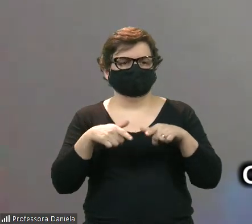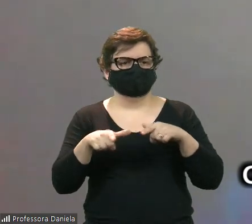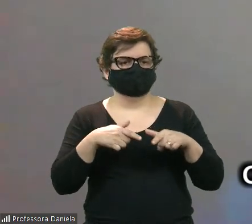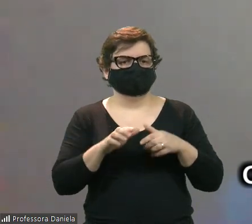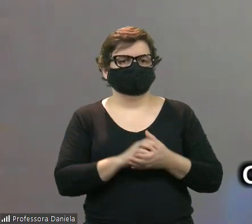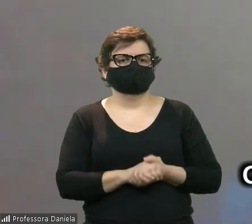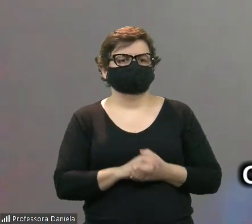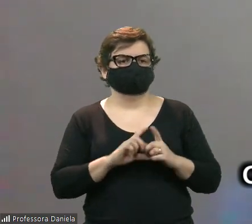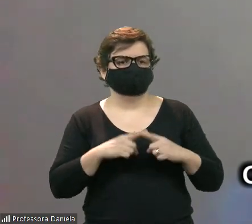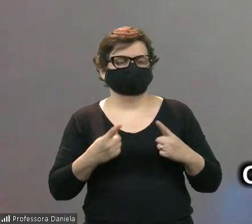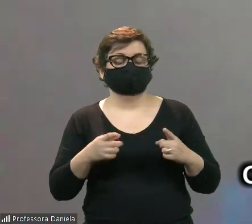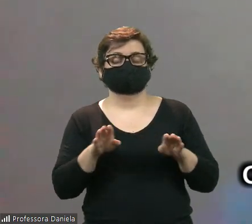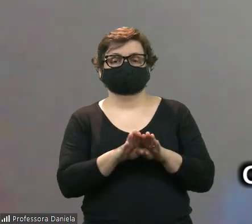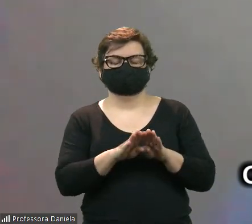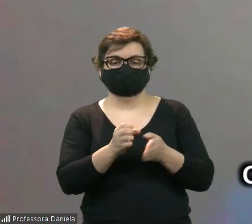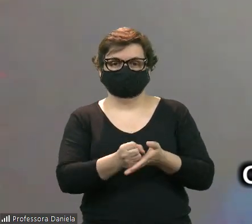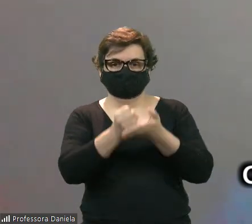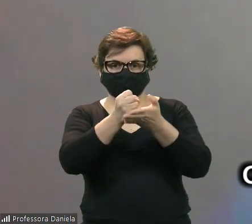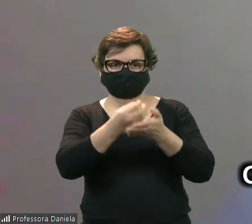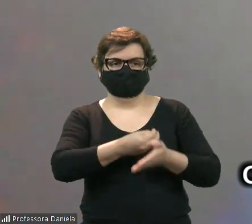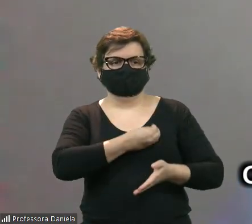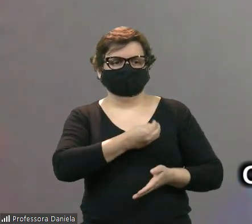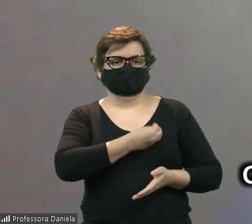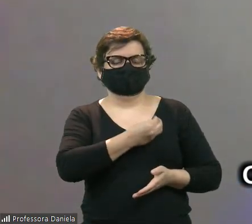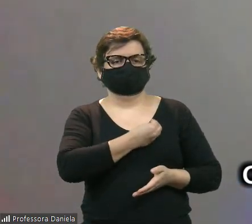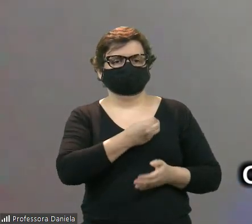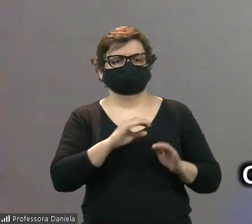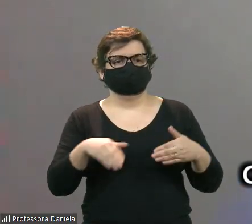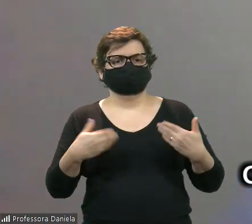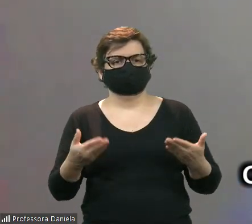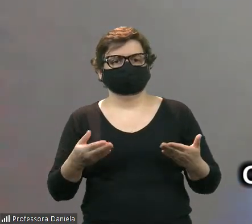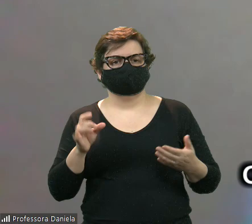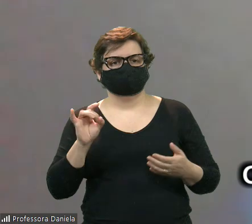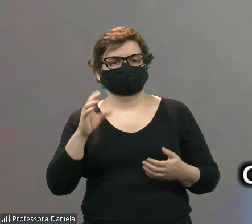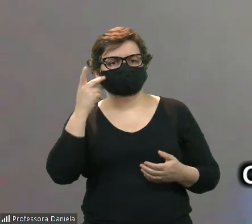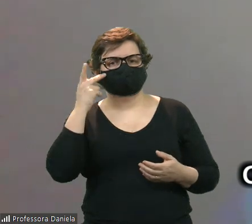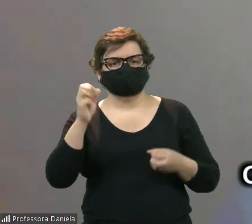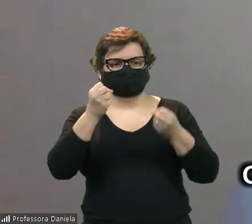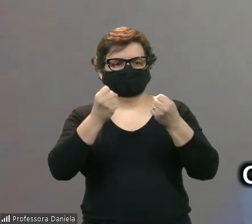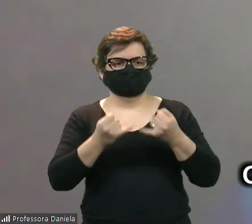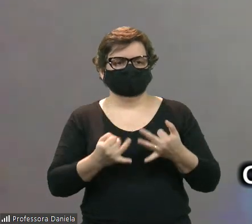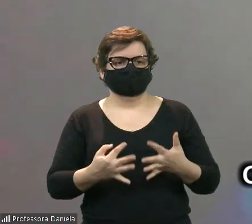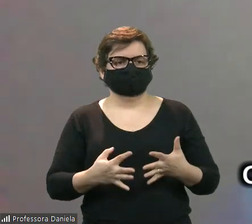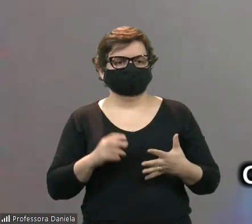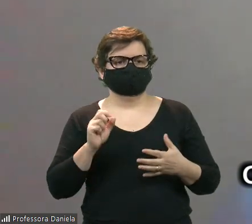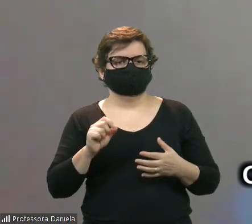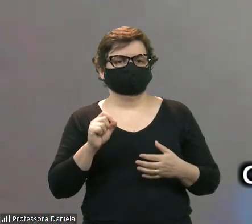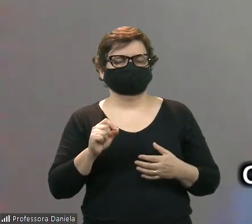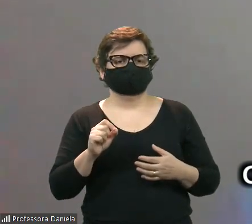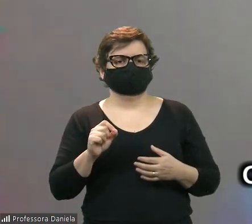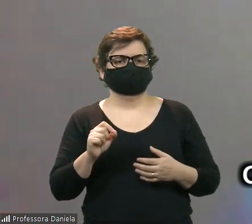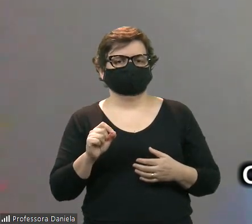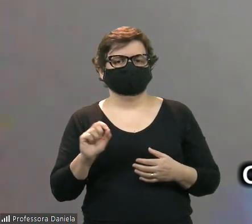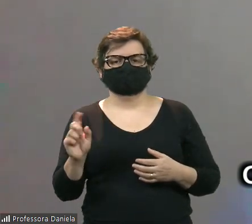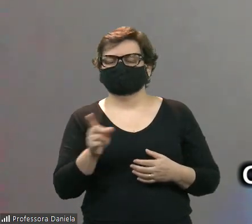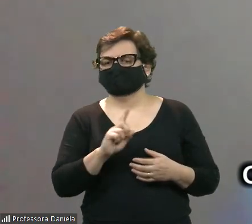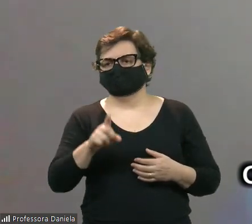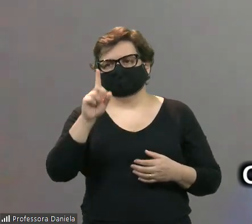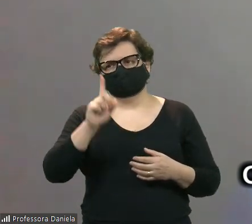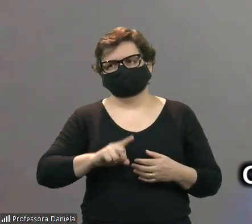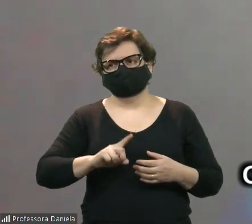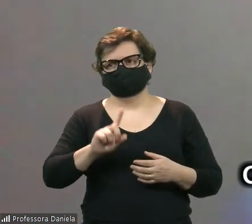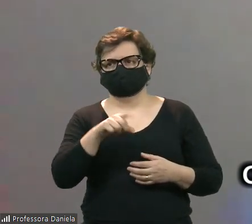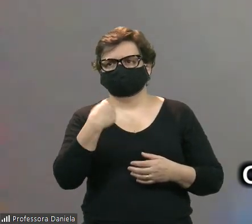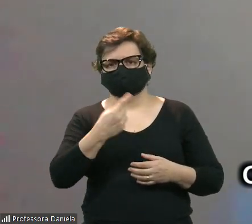é questão de salvarmos vidas. Então, só para esclarecer que não está sob nosso comando, e